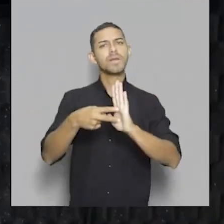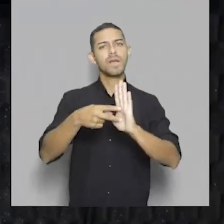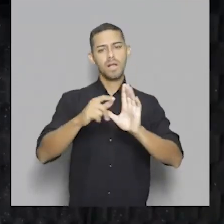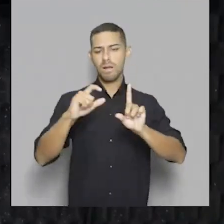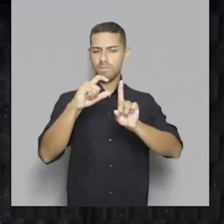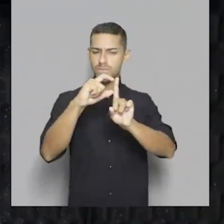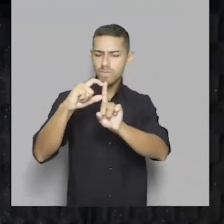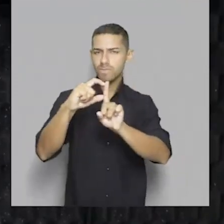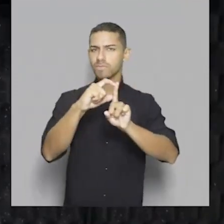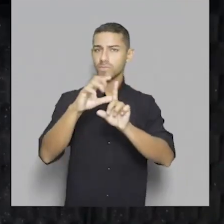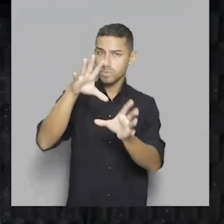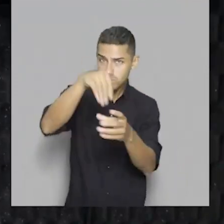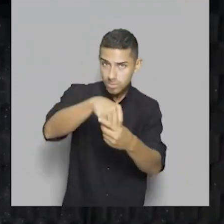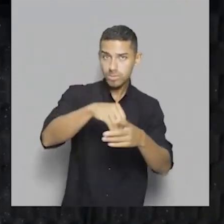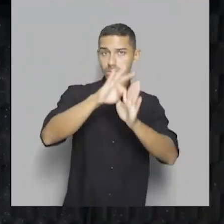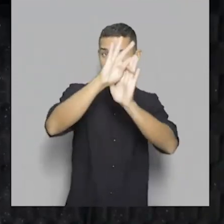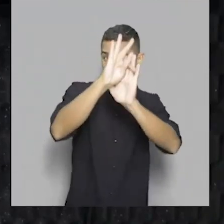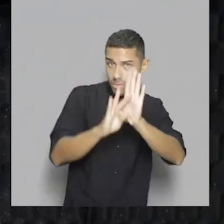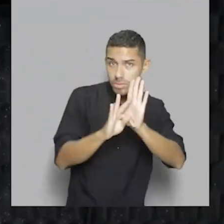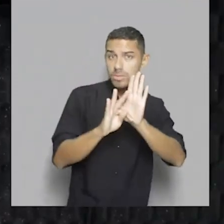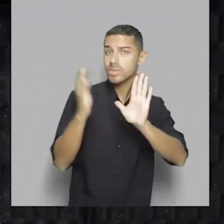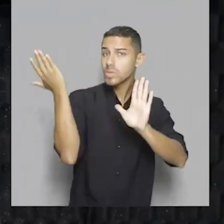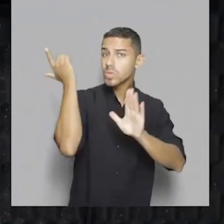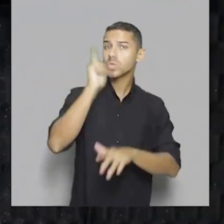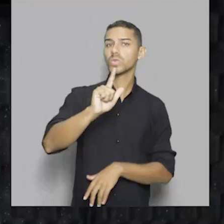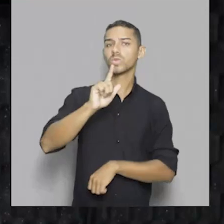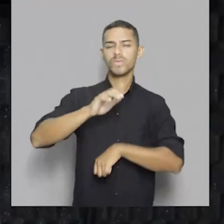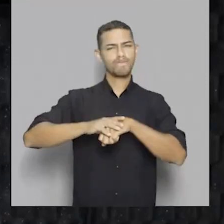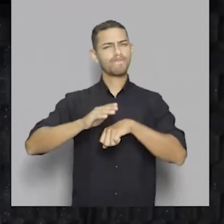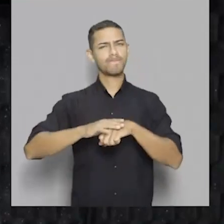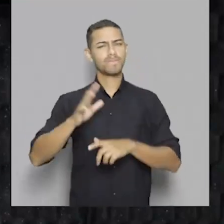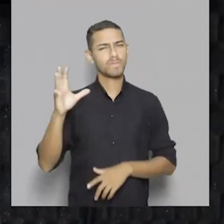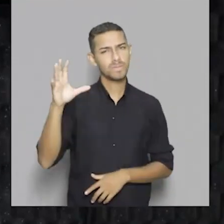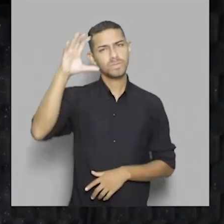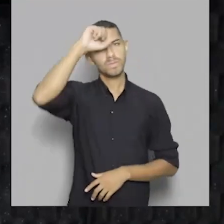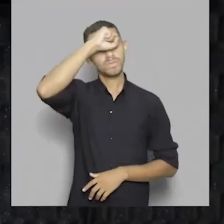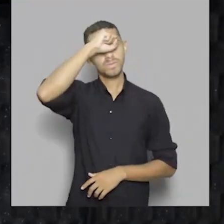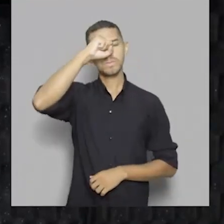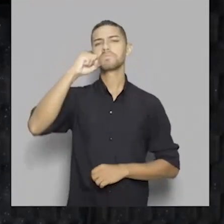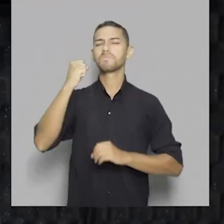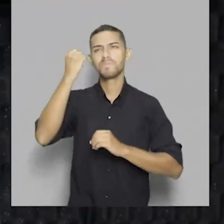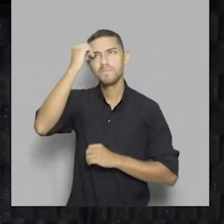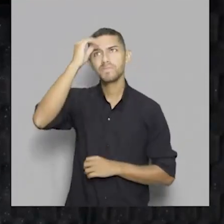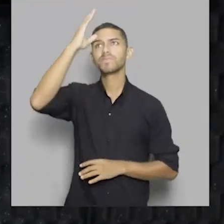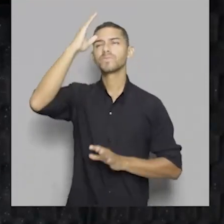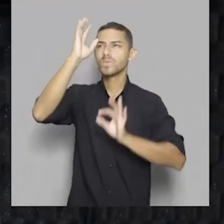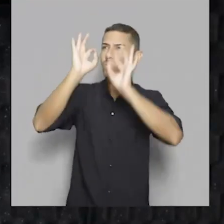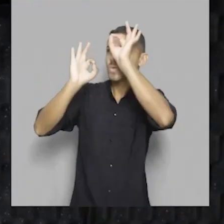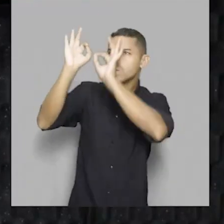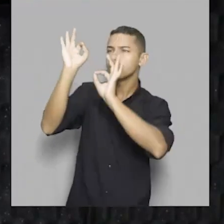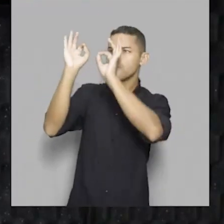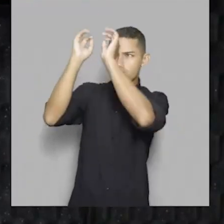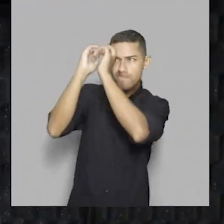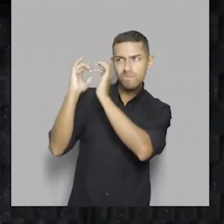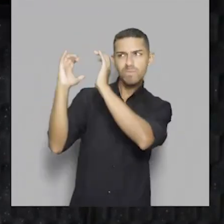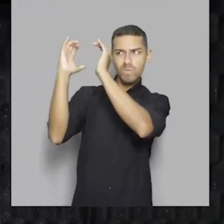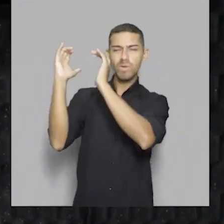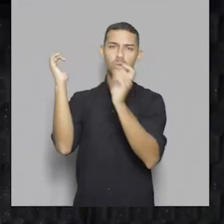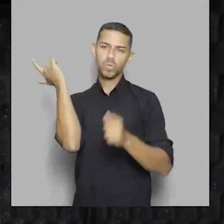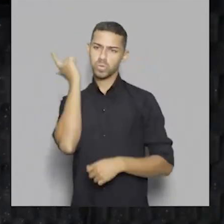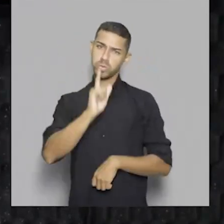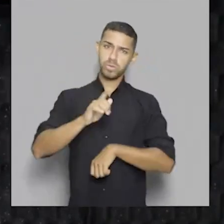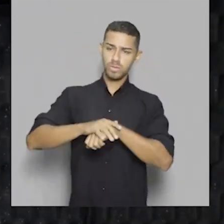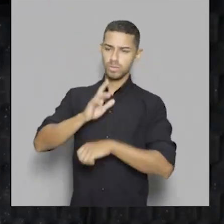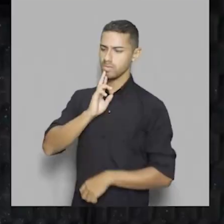texto, qual é a função dela no texto, para conseguir fazer uma resolução de questão e